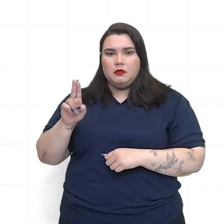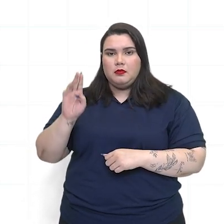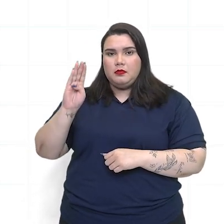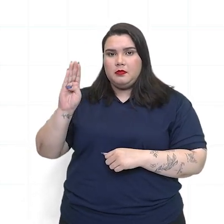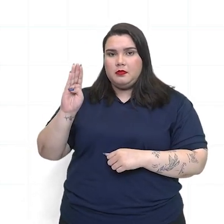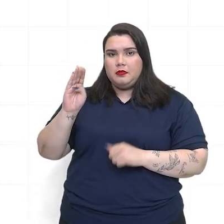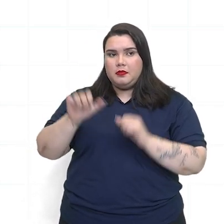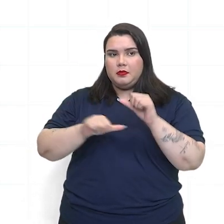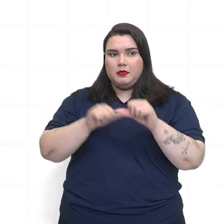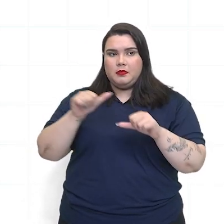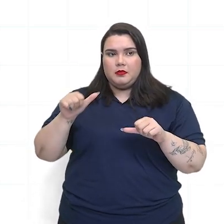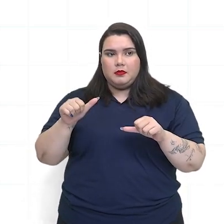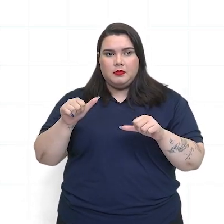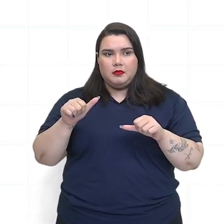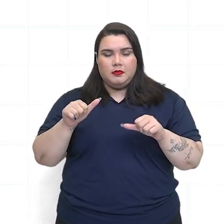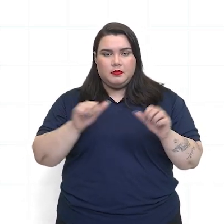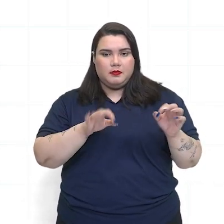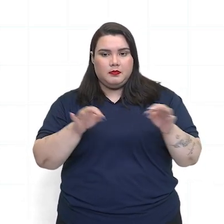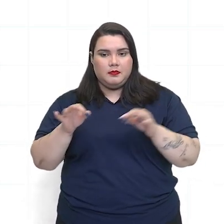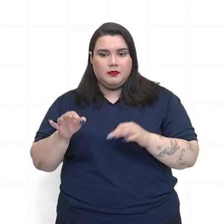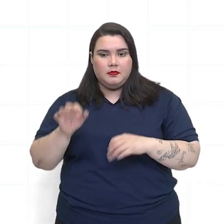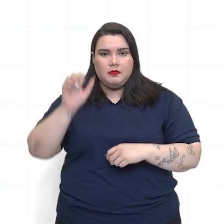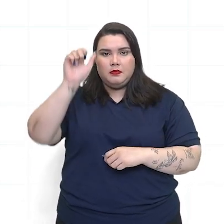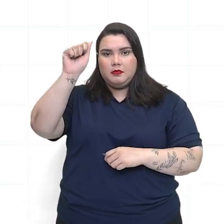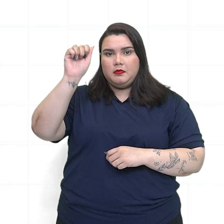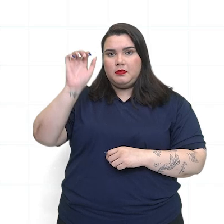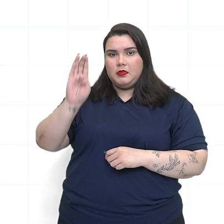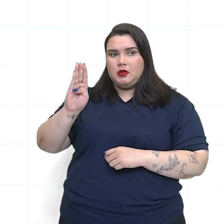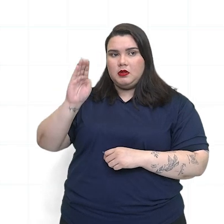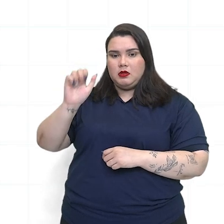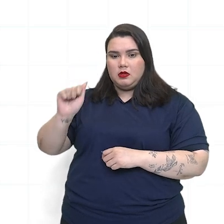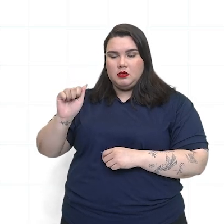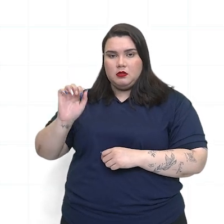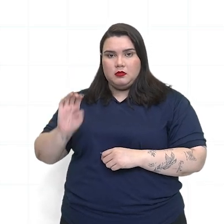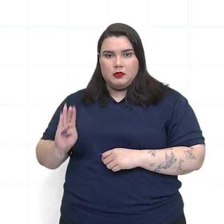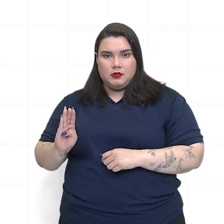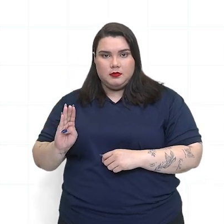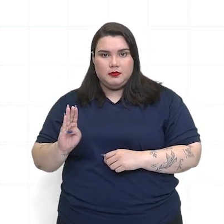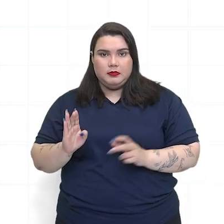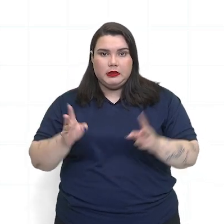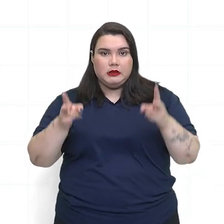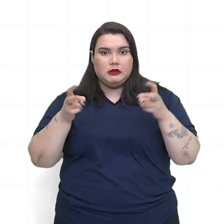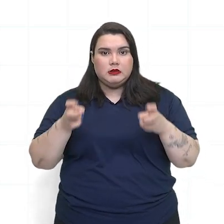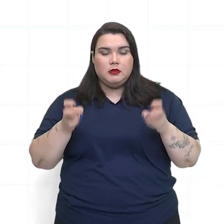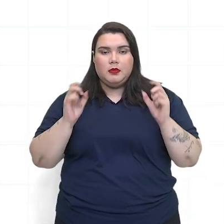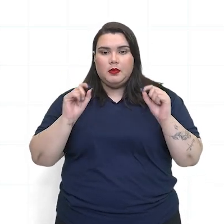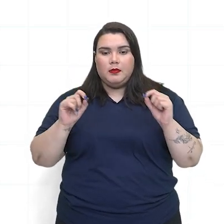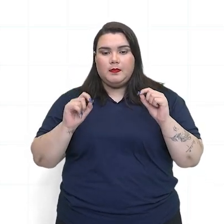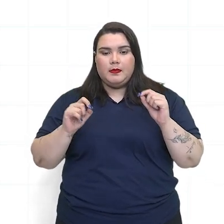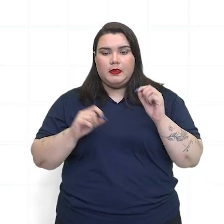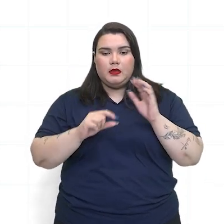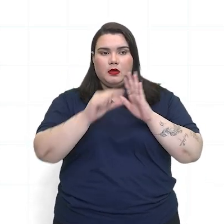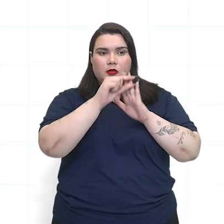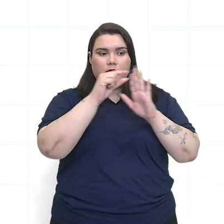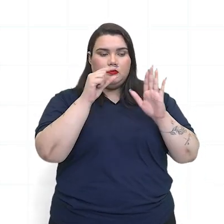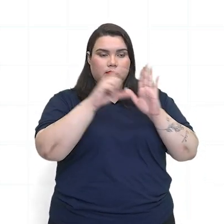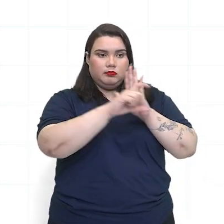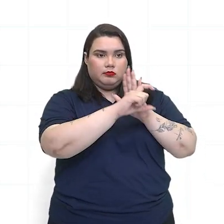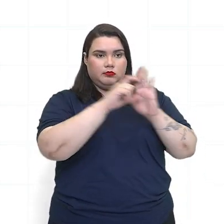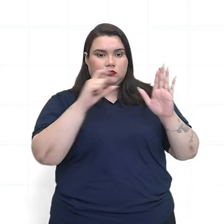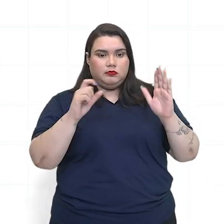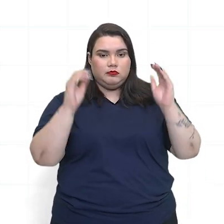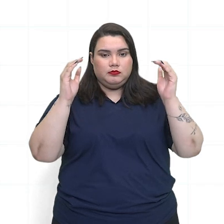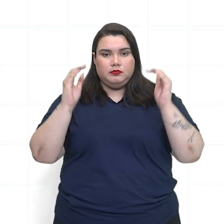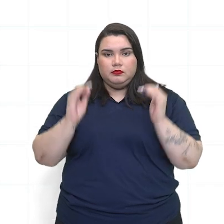ela muda, né? É diferente. Então, fica AB, AB. Então, notem que na estrofe seguinte que